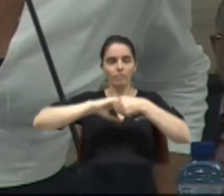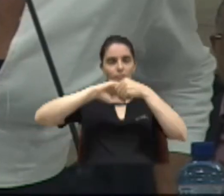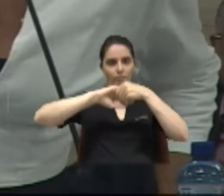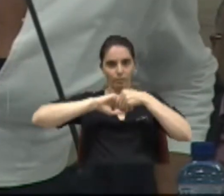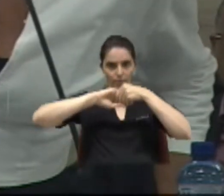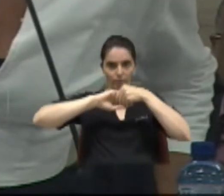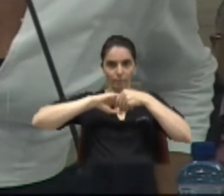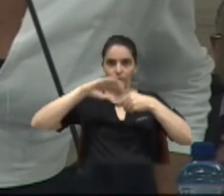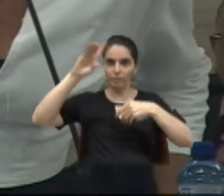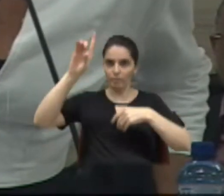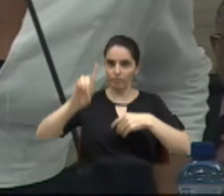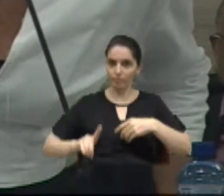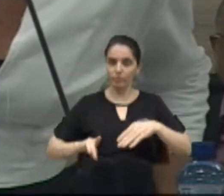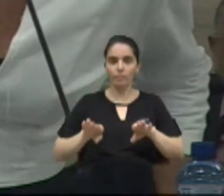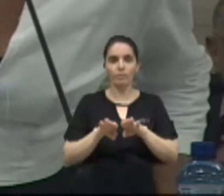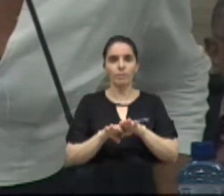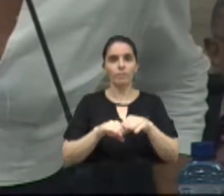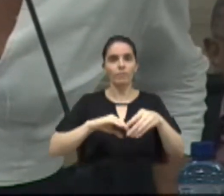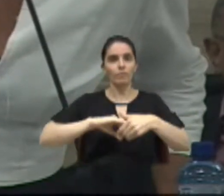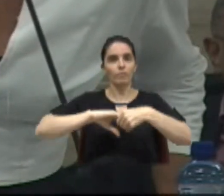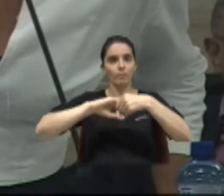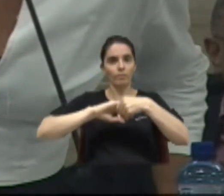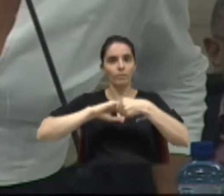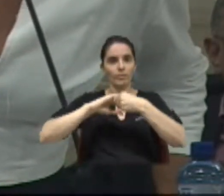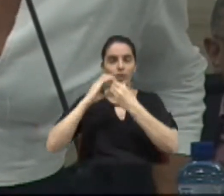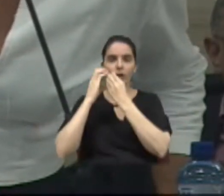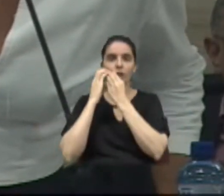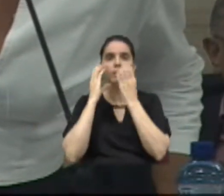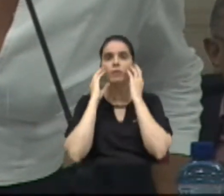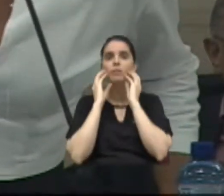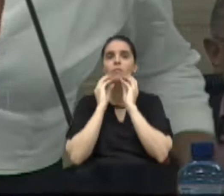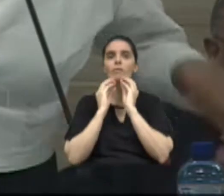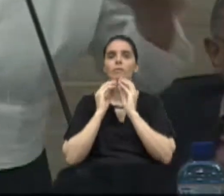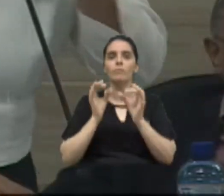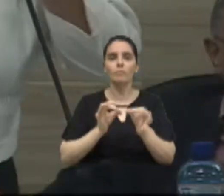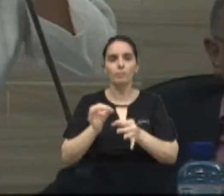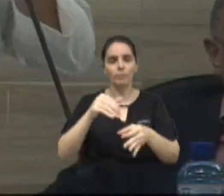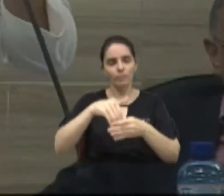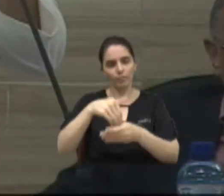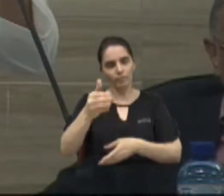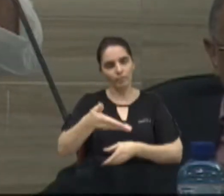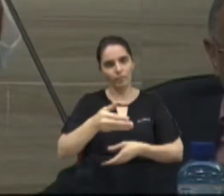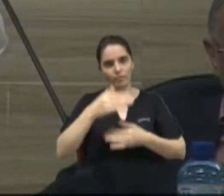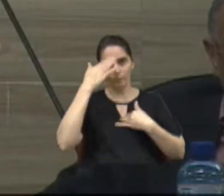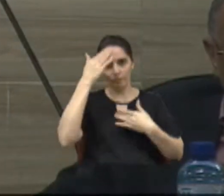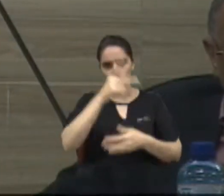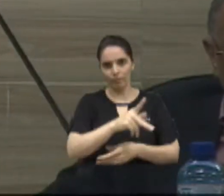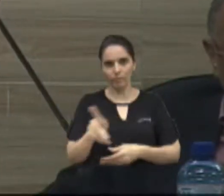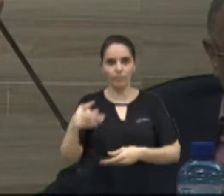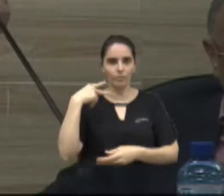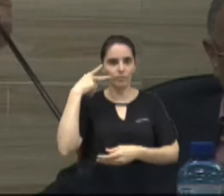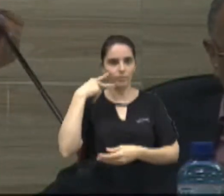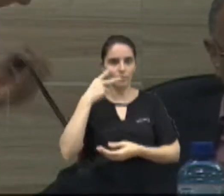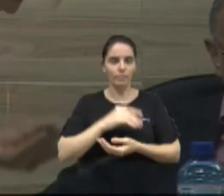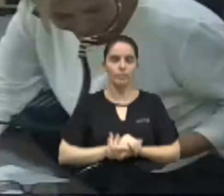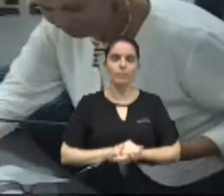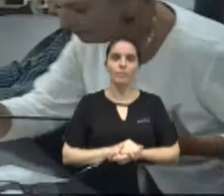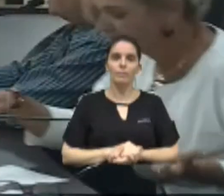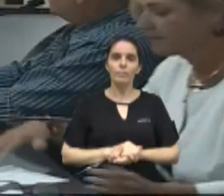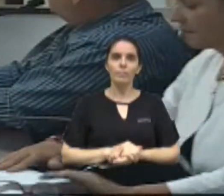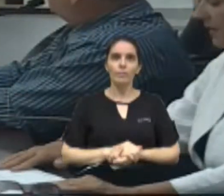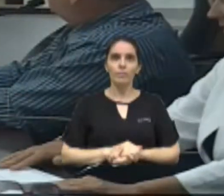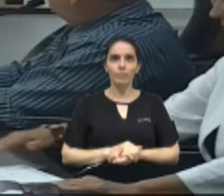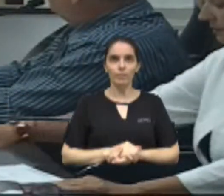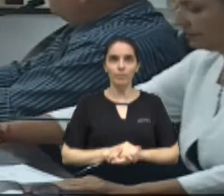aquela direção e parabenizar também o MIR pelo projeto que será votado hoje. Muito obrigado, senhor presidente. Obrigado, vereadores e vereadoras. Continua